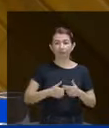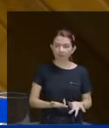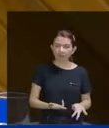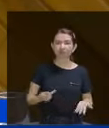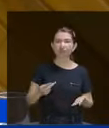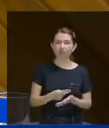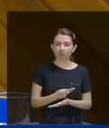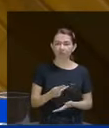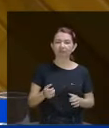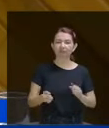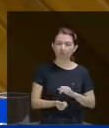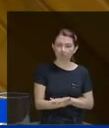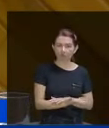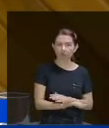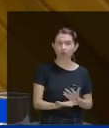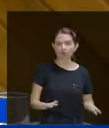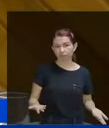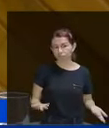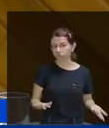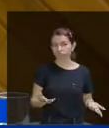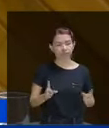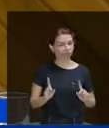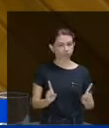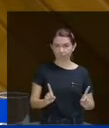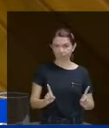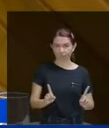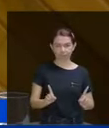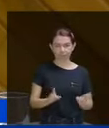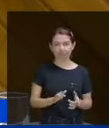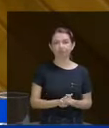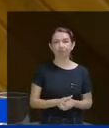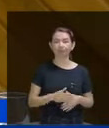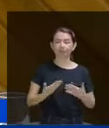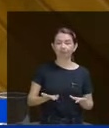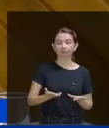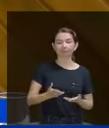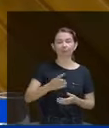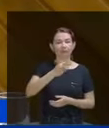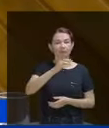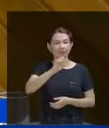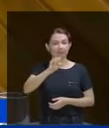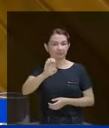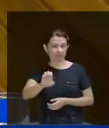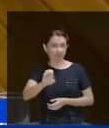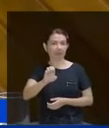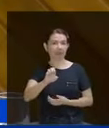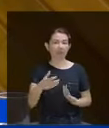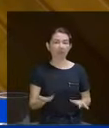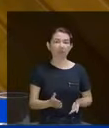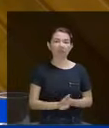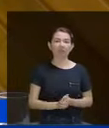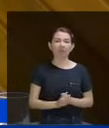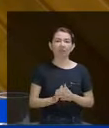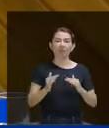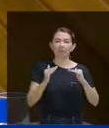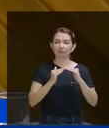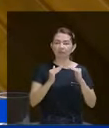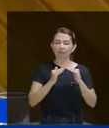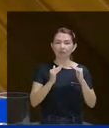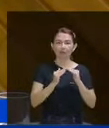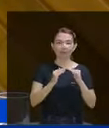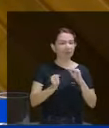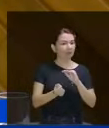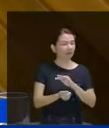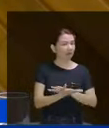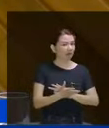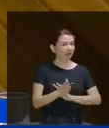fato, ocorreu a fraude alegada. Acerca do ponto, o Tribunal Superior Eleitoral é uníssono ao defender que a fraude não pode